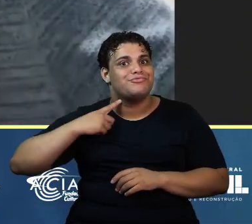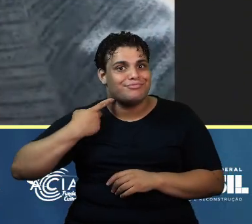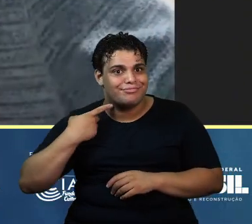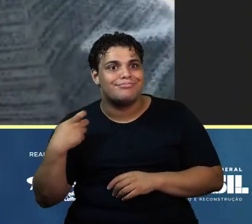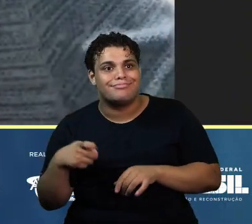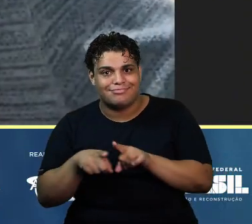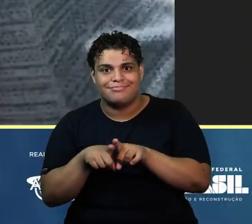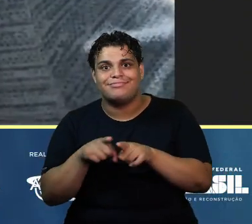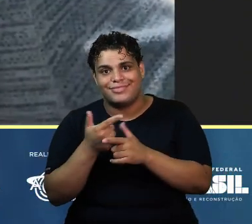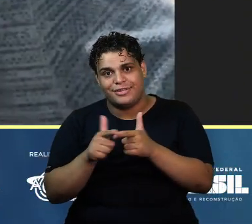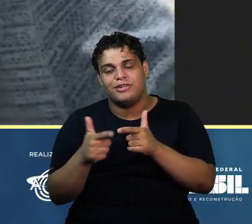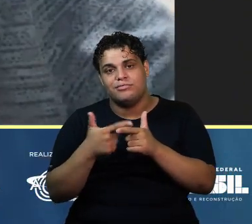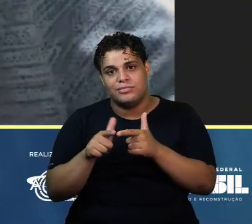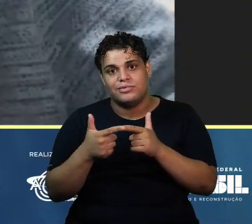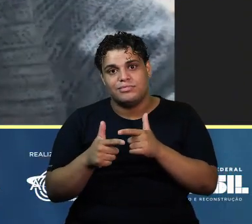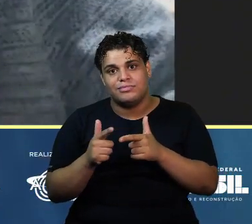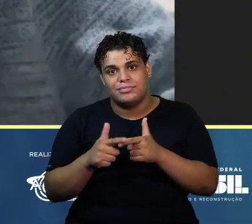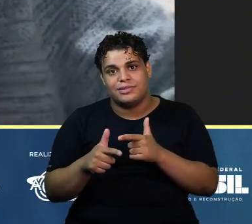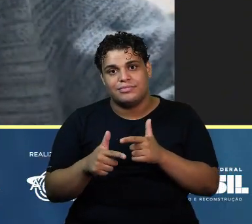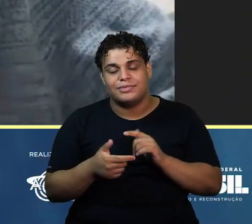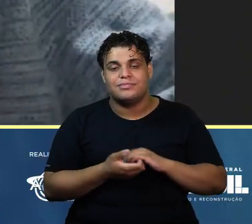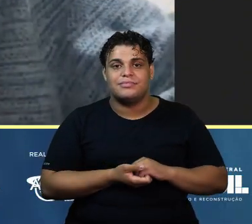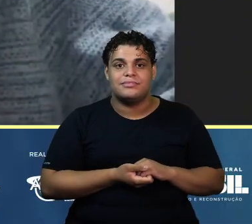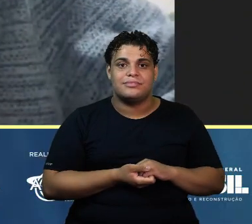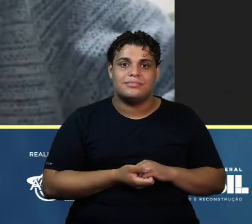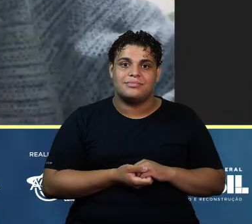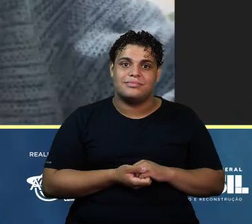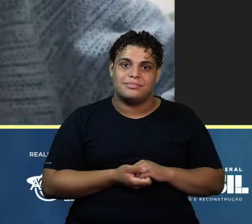né? Então, os esforços que a gente